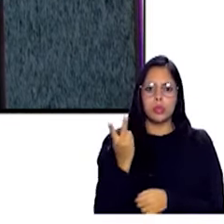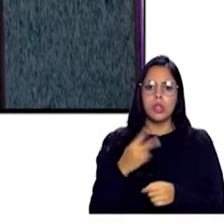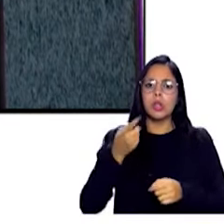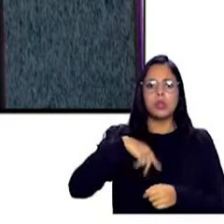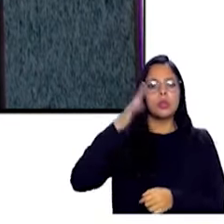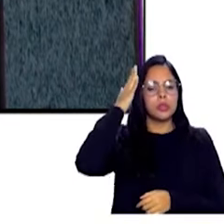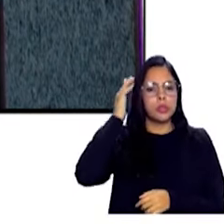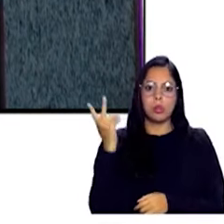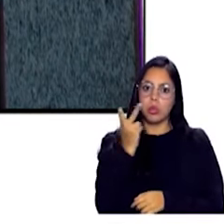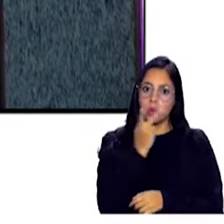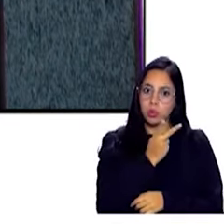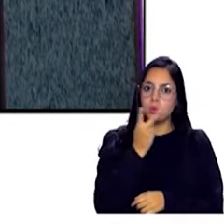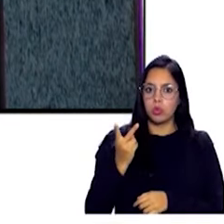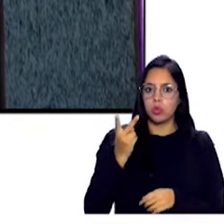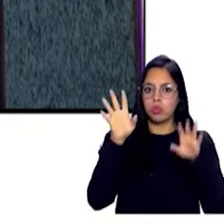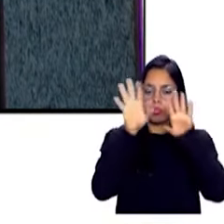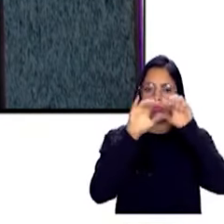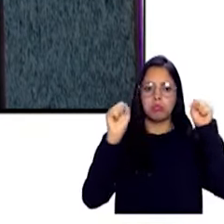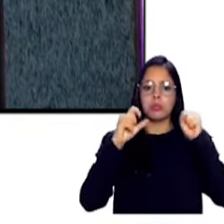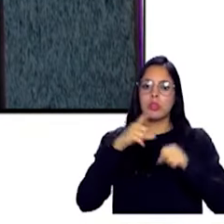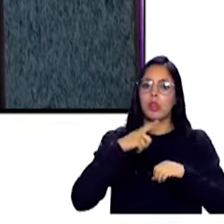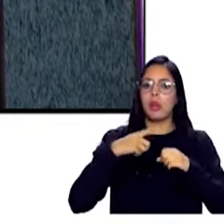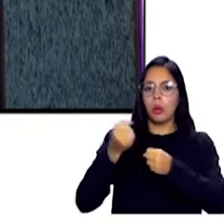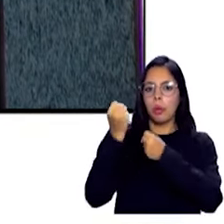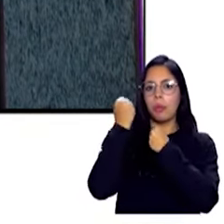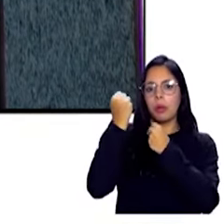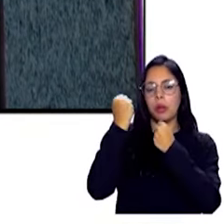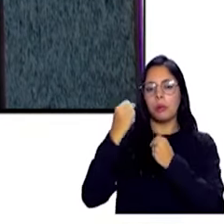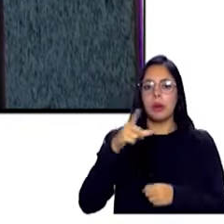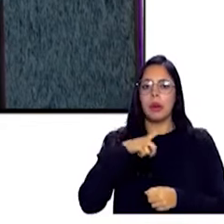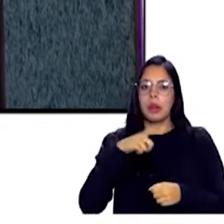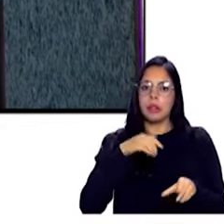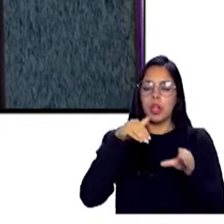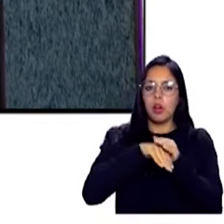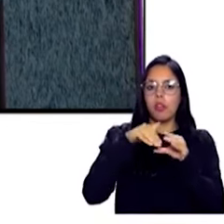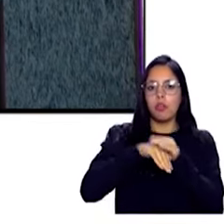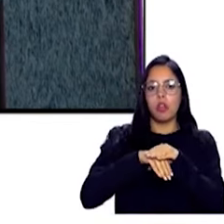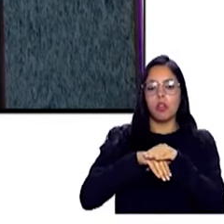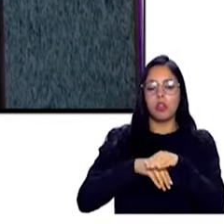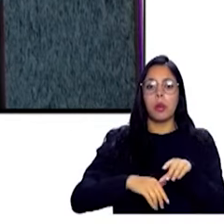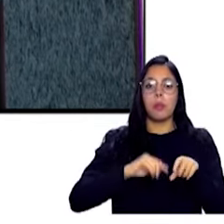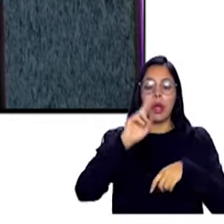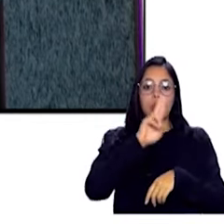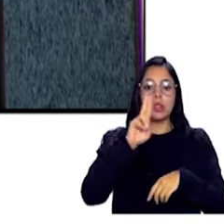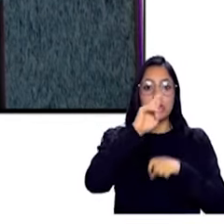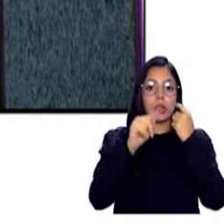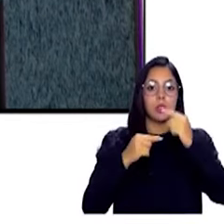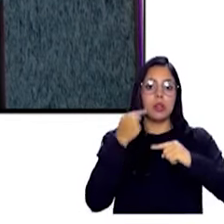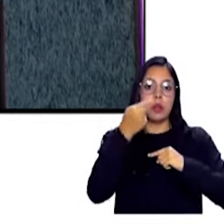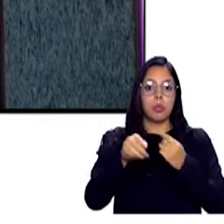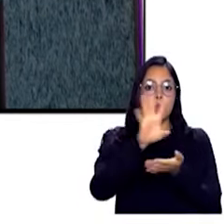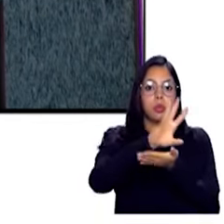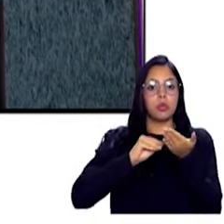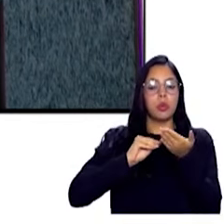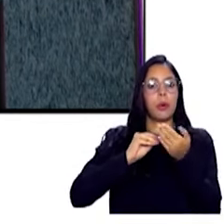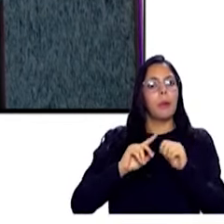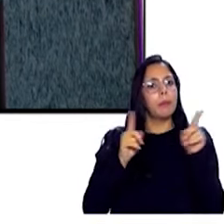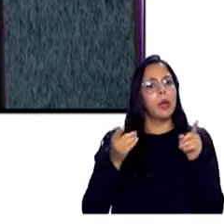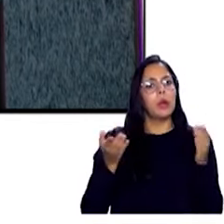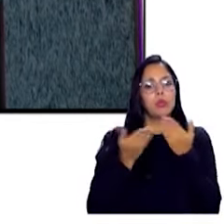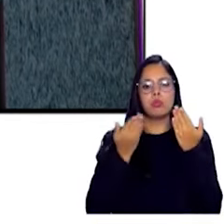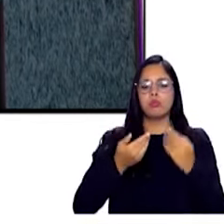têm poder para estabelecer precedentes entretanto não se sabe ainda